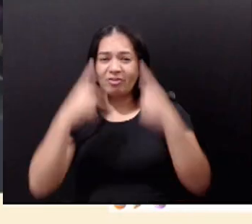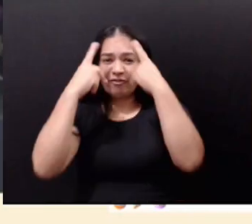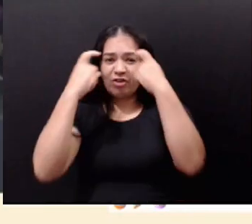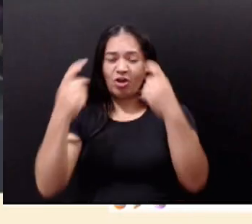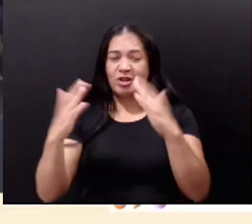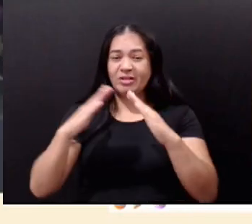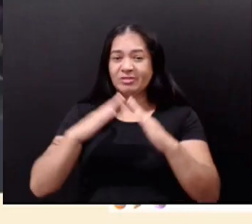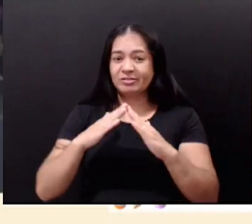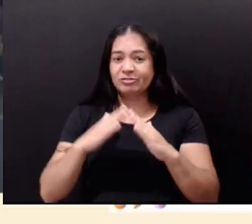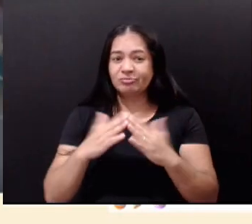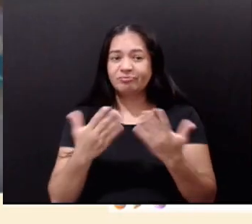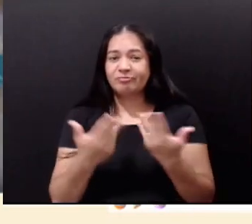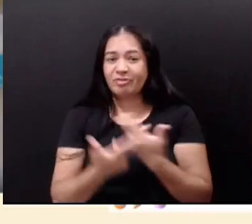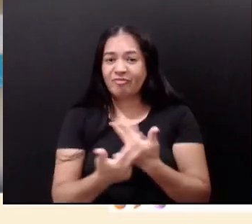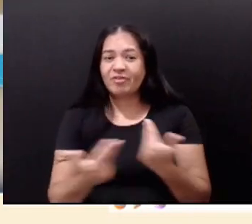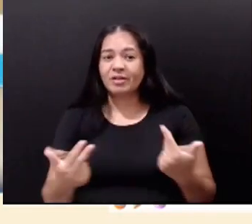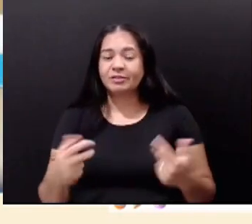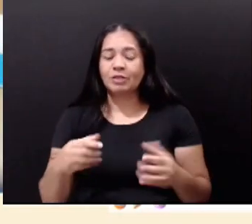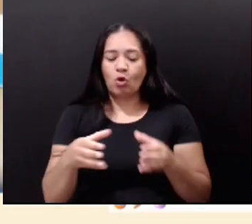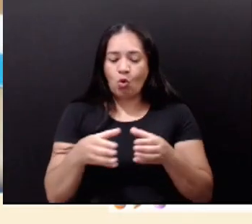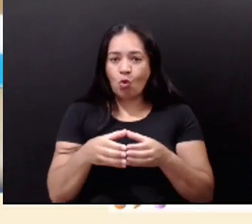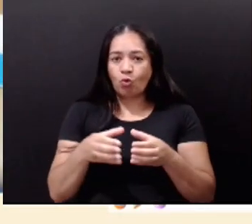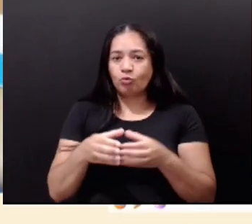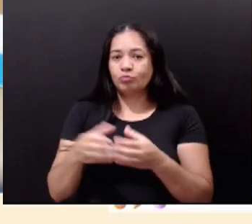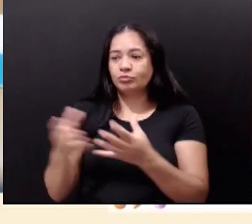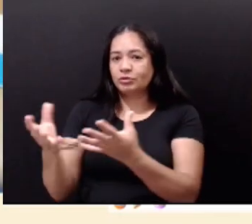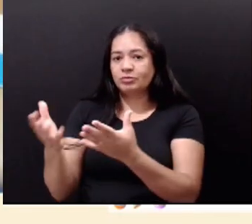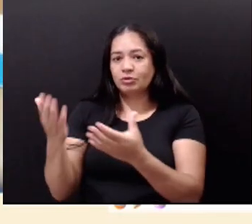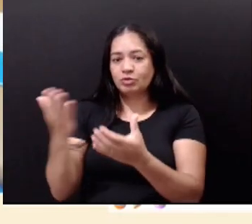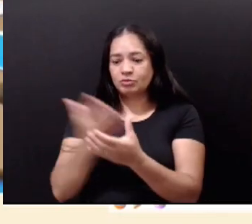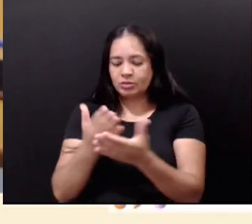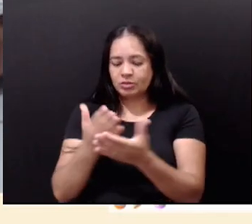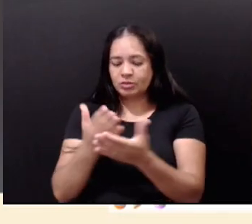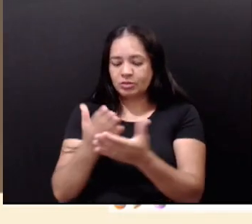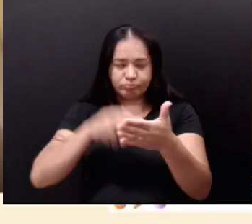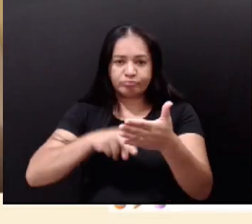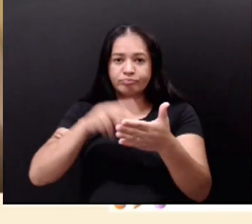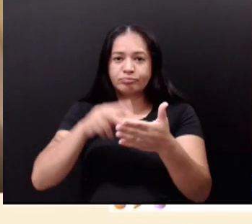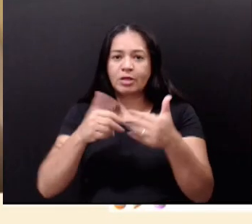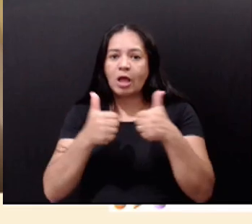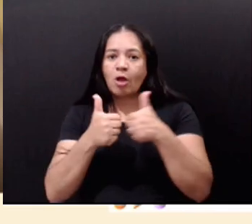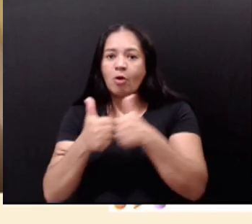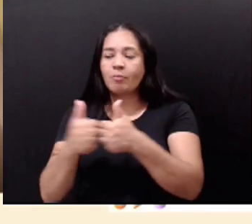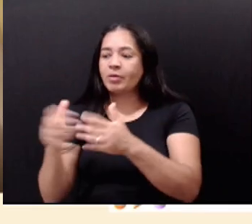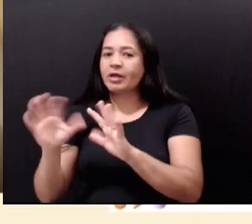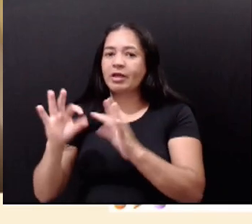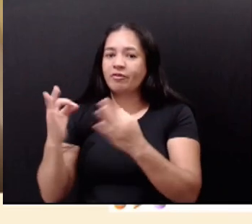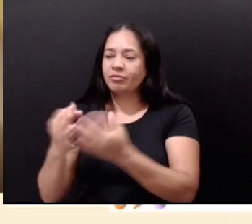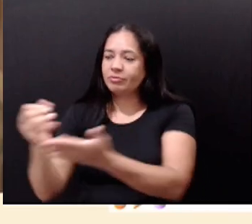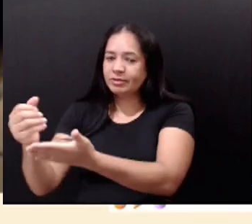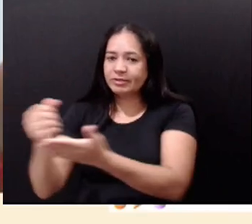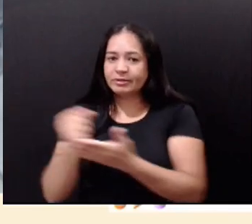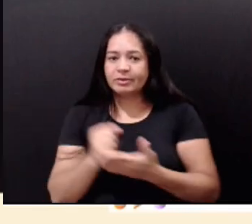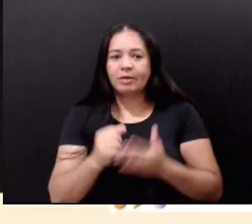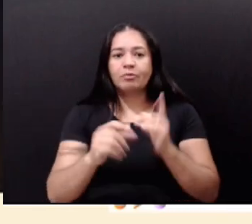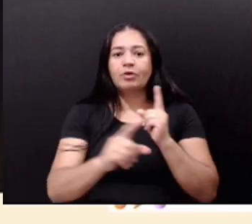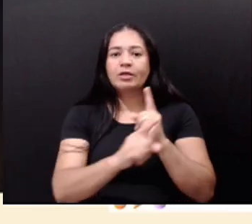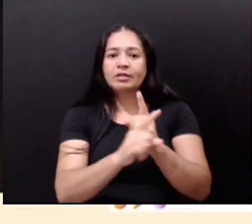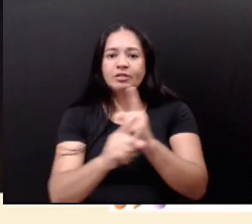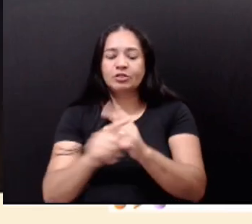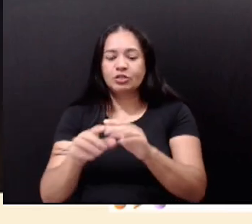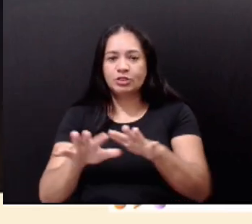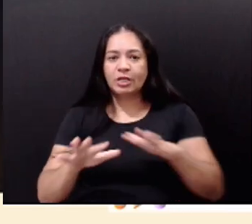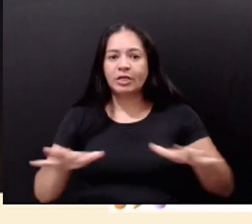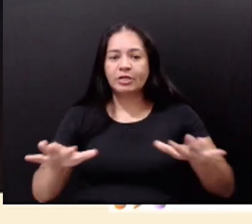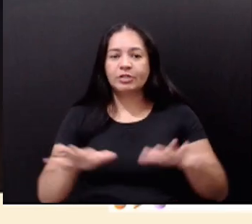as equipes recebem esses processos e vão a campo para trazer essas famílias para o atendimento. Na região norte, o SESF Norte atende